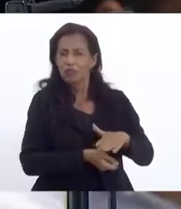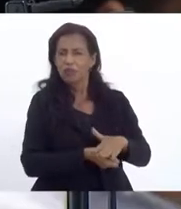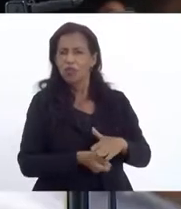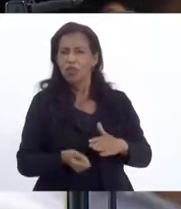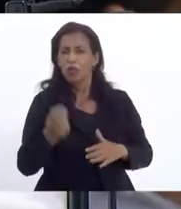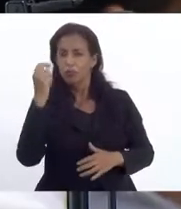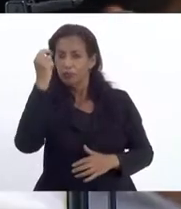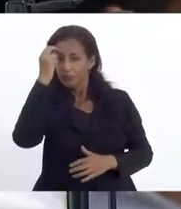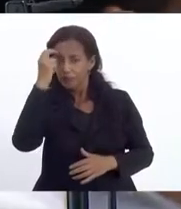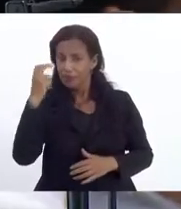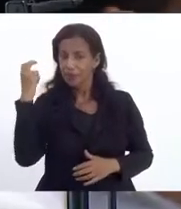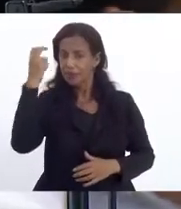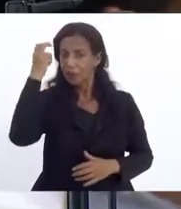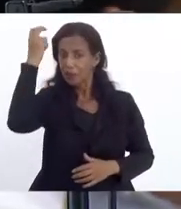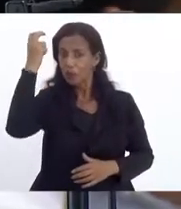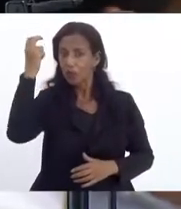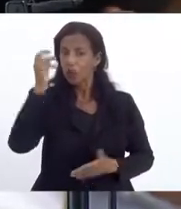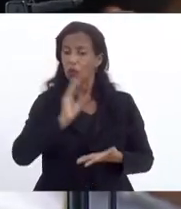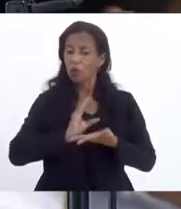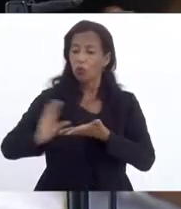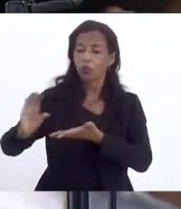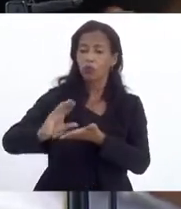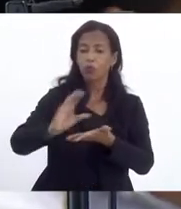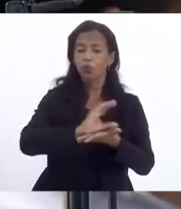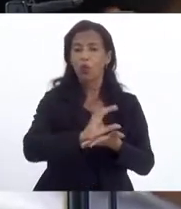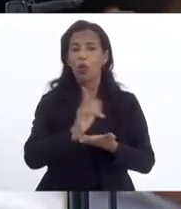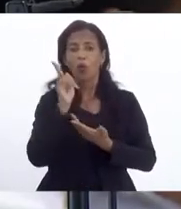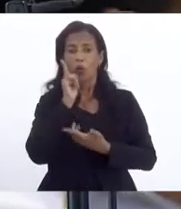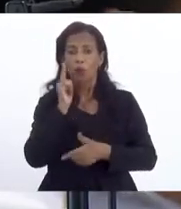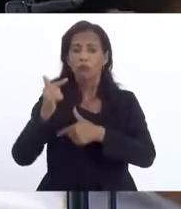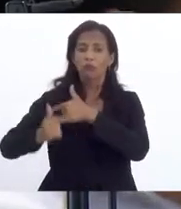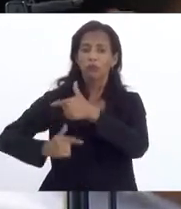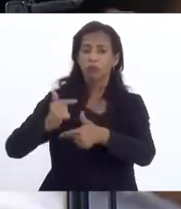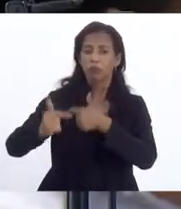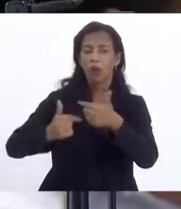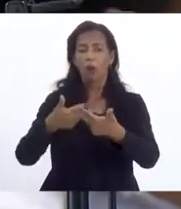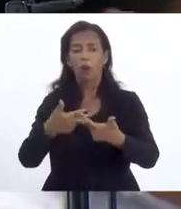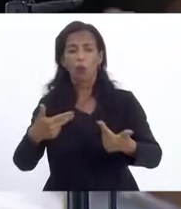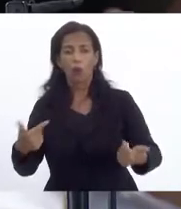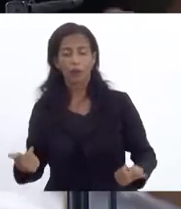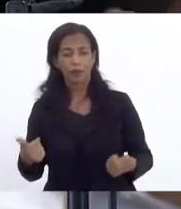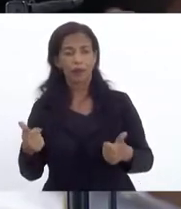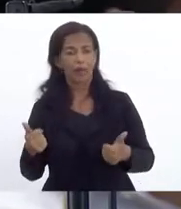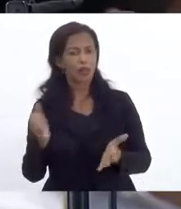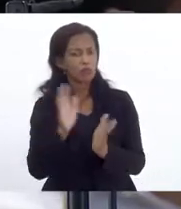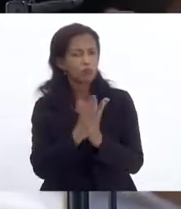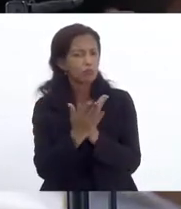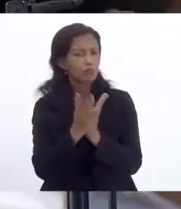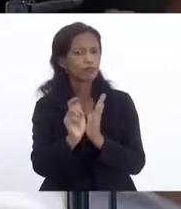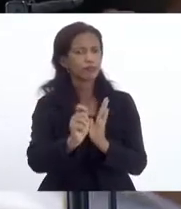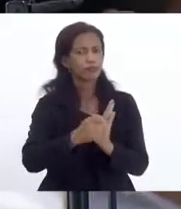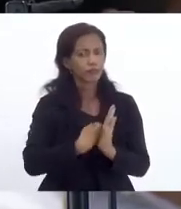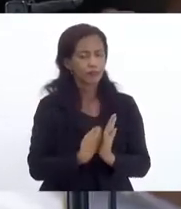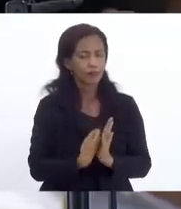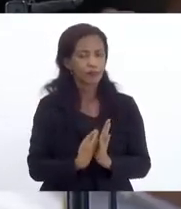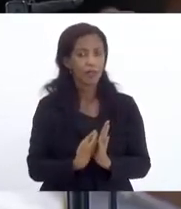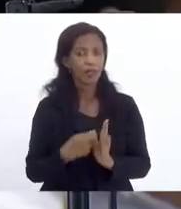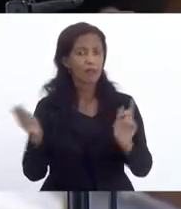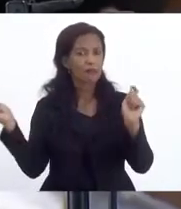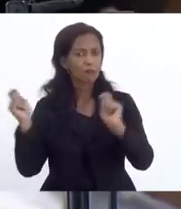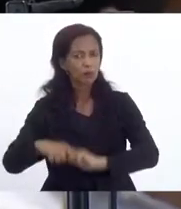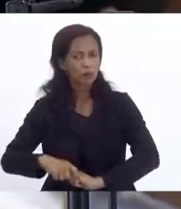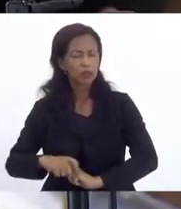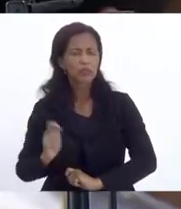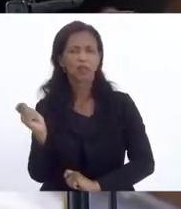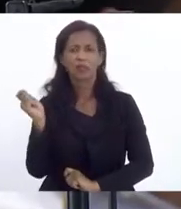sabedoria para diversificar a estrutura produtiva, gerar empregos com qualidade, empregos com carteira assinada, e é possível,